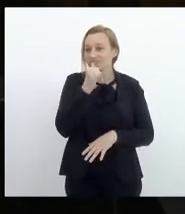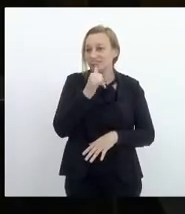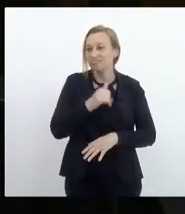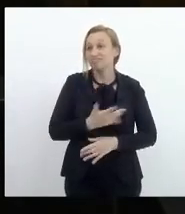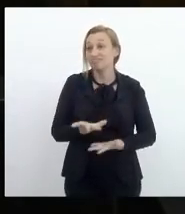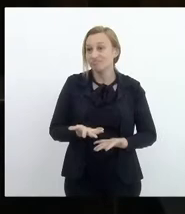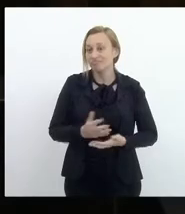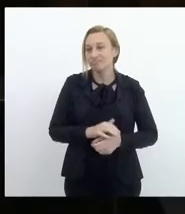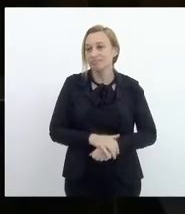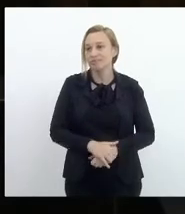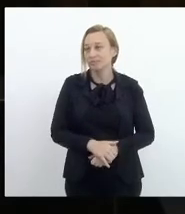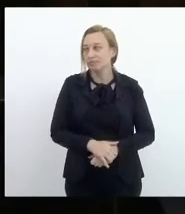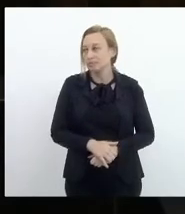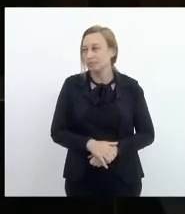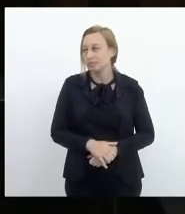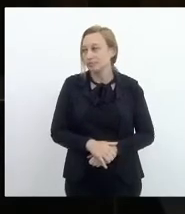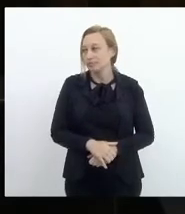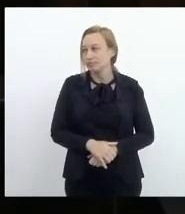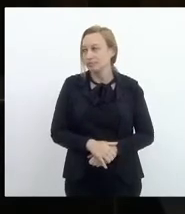G1